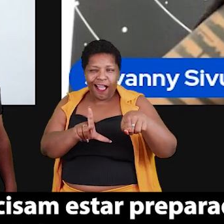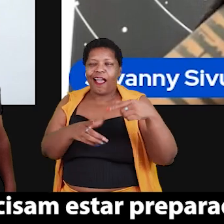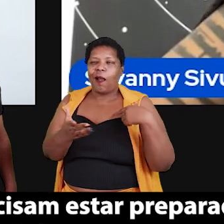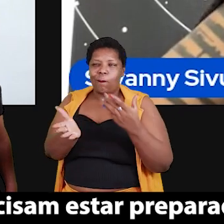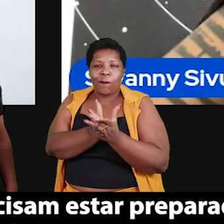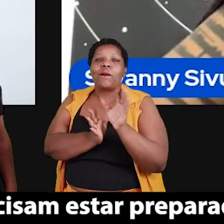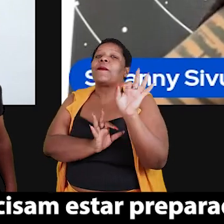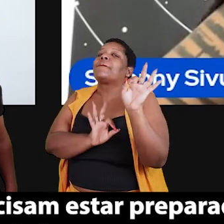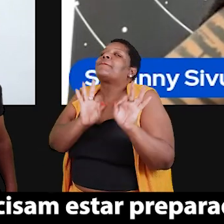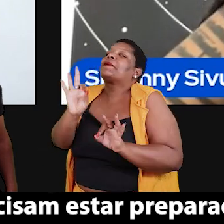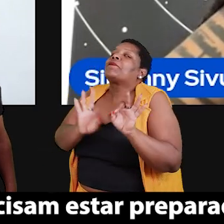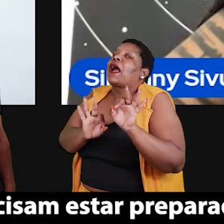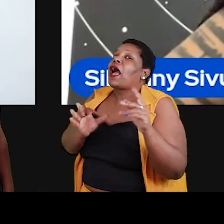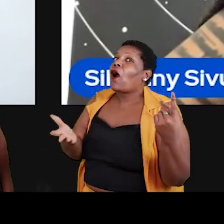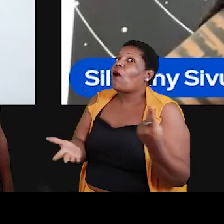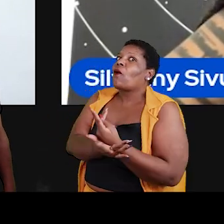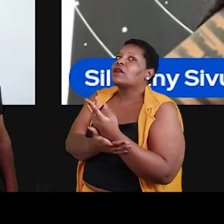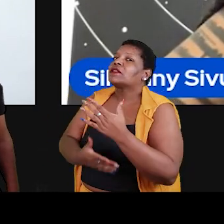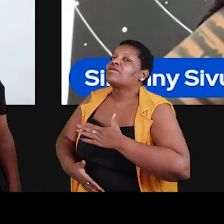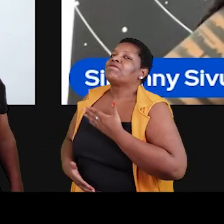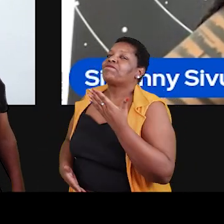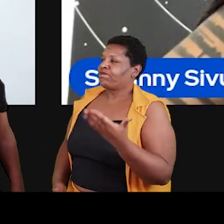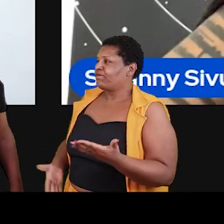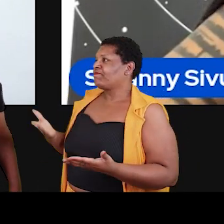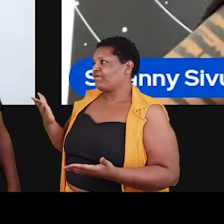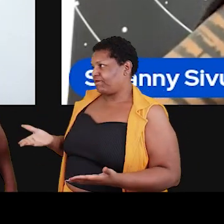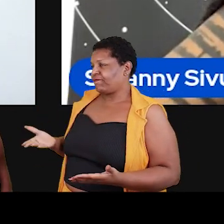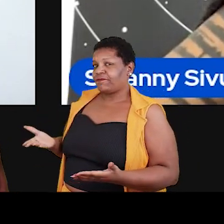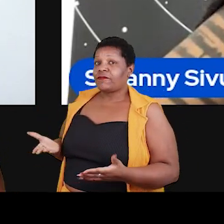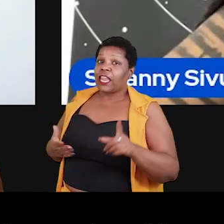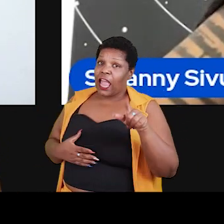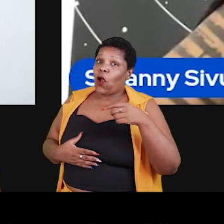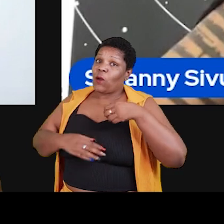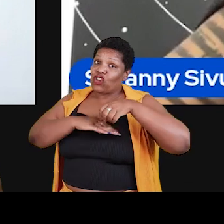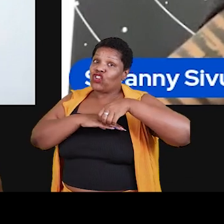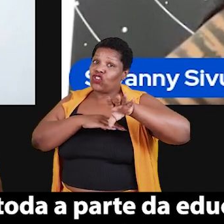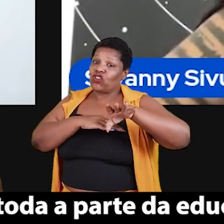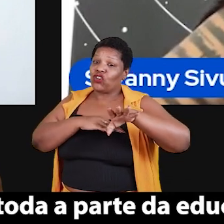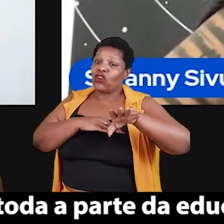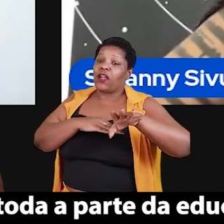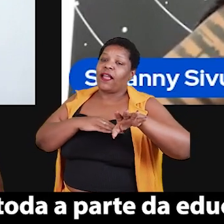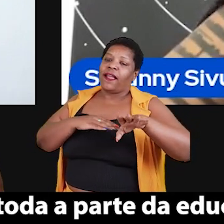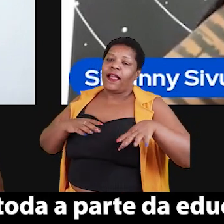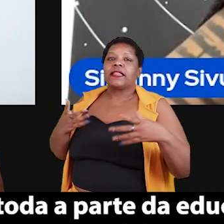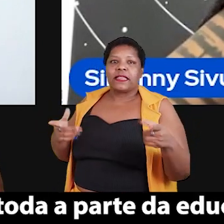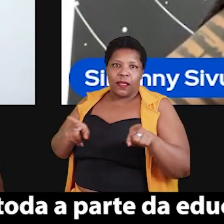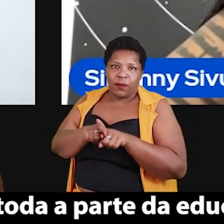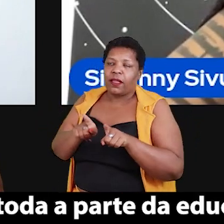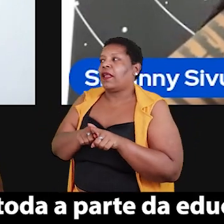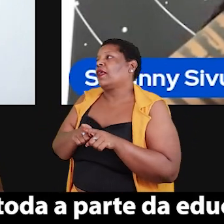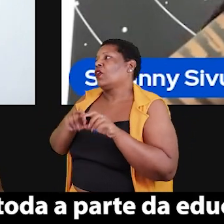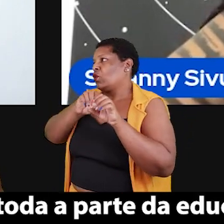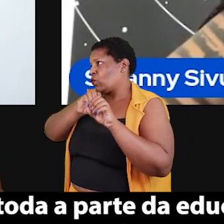precisam estar preparados para quando isso acontecer, né? Então, eu acho que isso é fora, né? Lógico que fora toda a